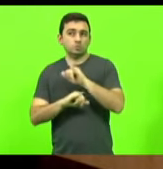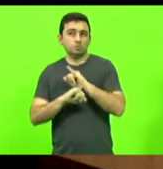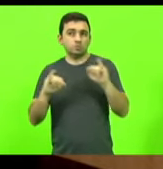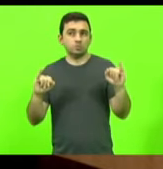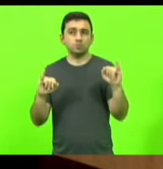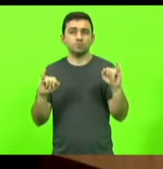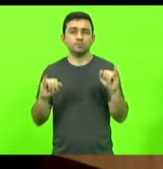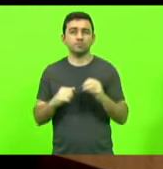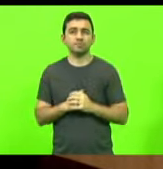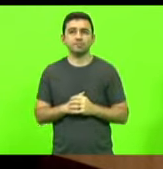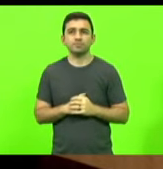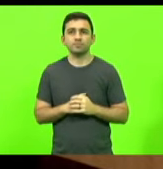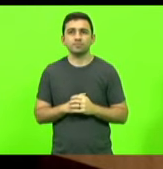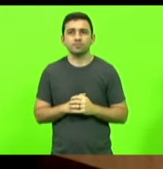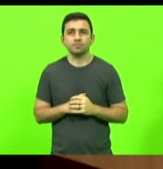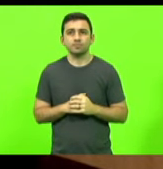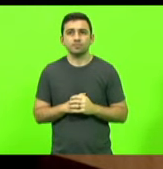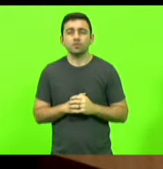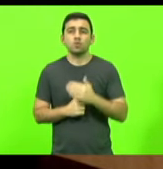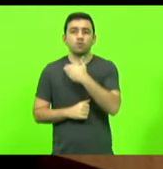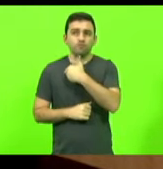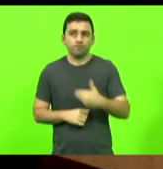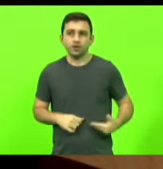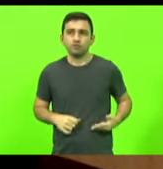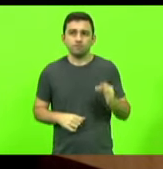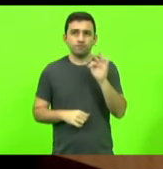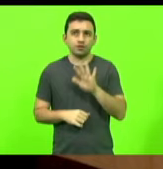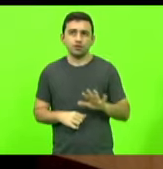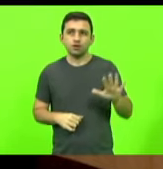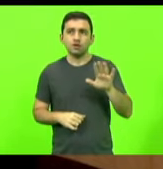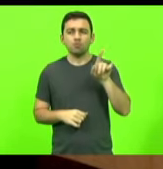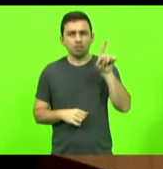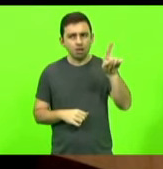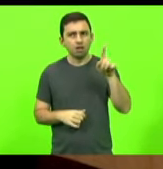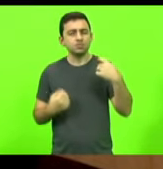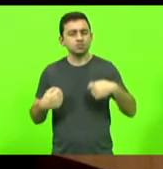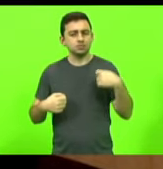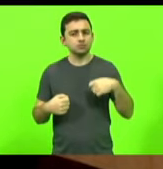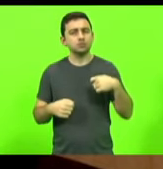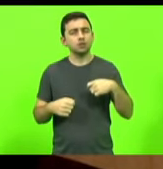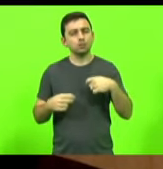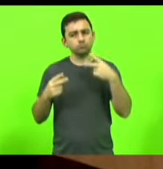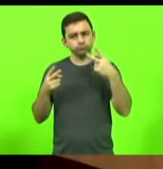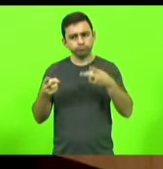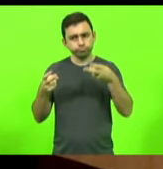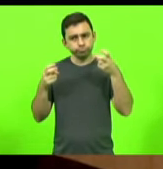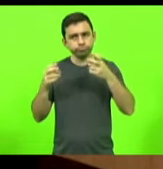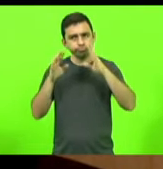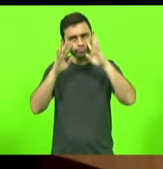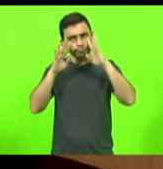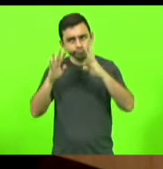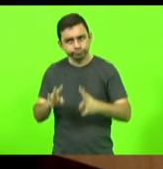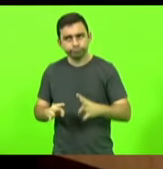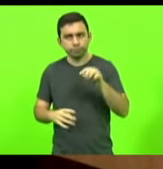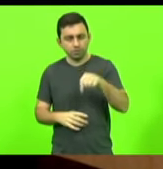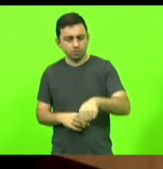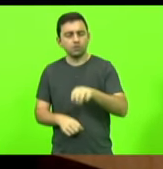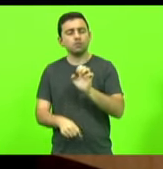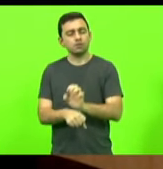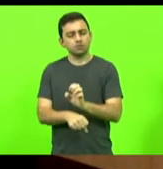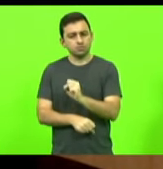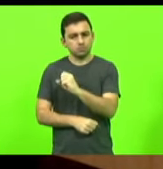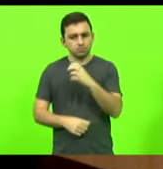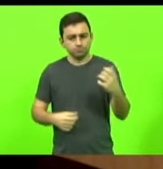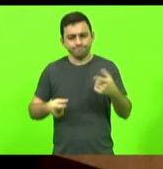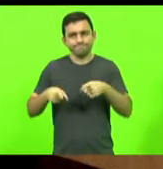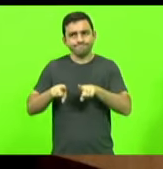que o governo federal precisa olhar para o nosso Estado como um Estado